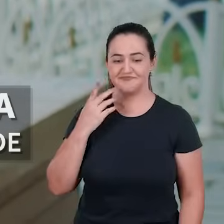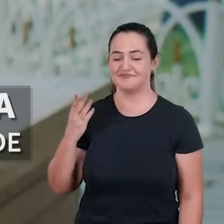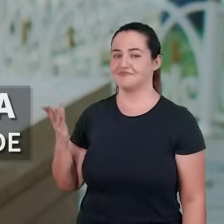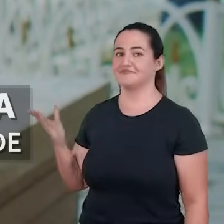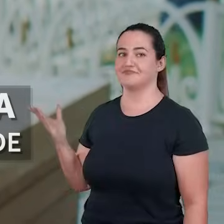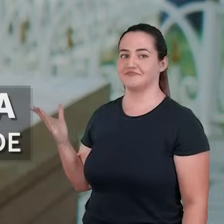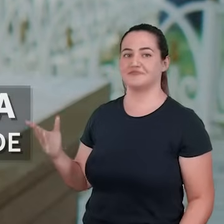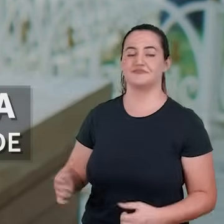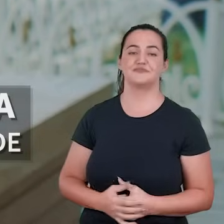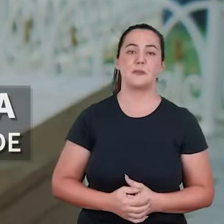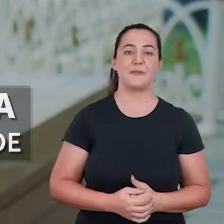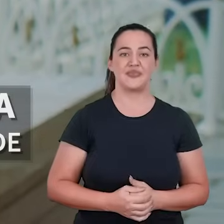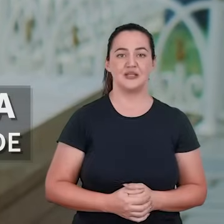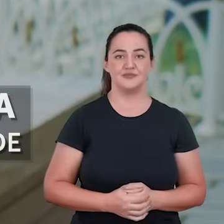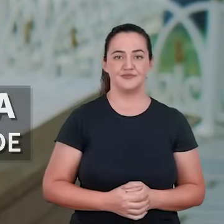novotempo.com/escola bíblica.